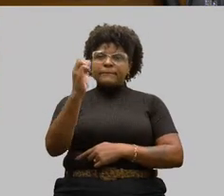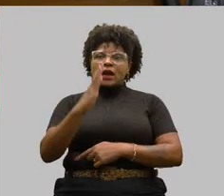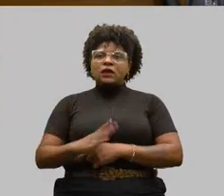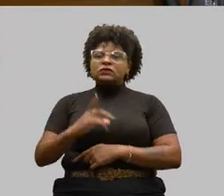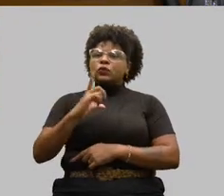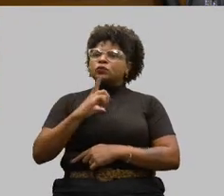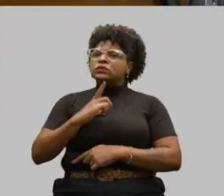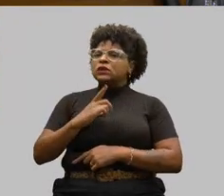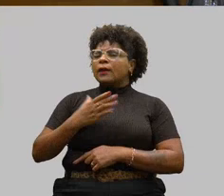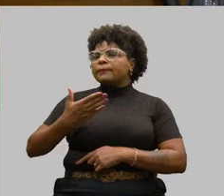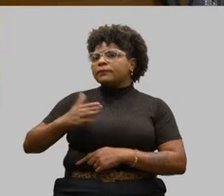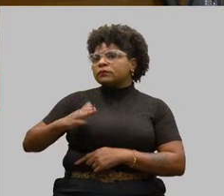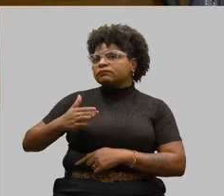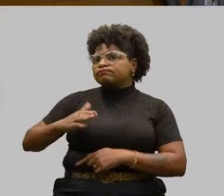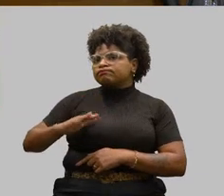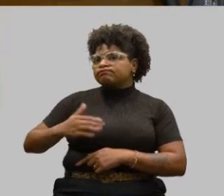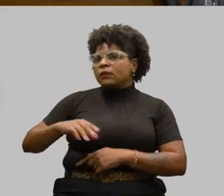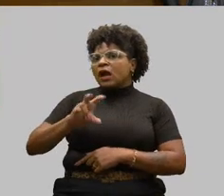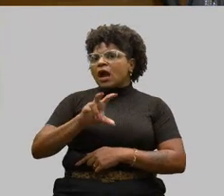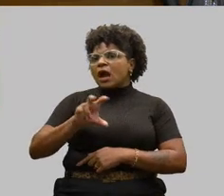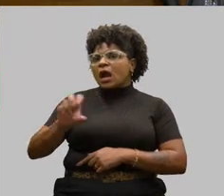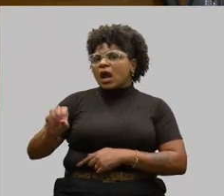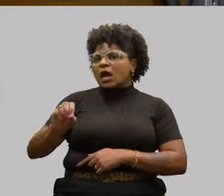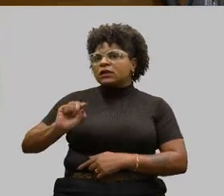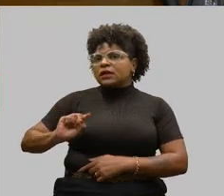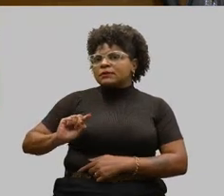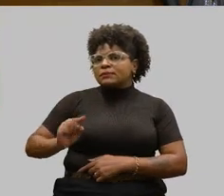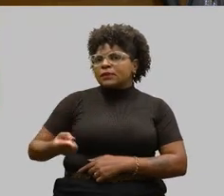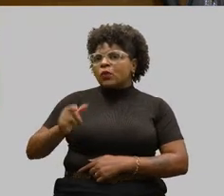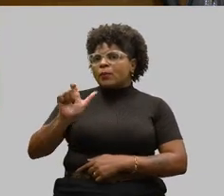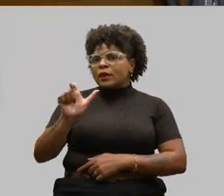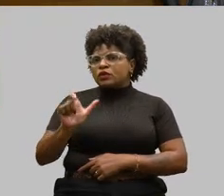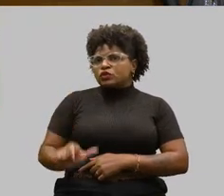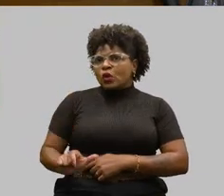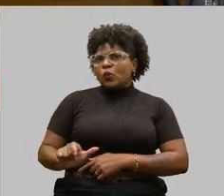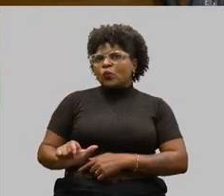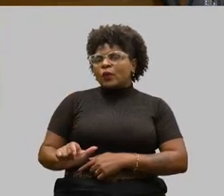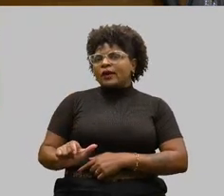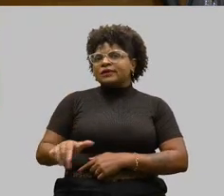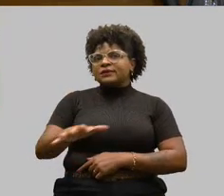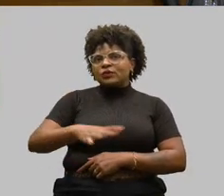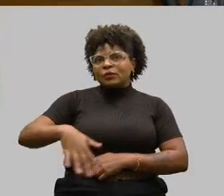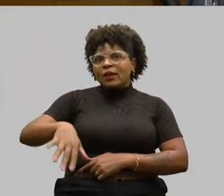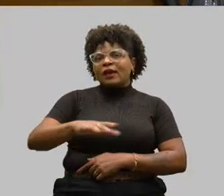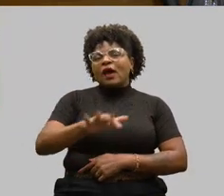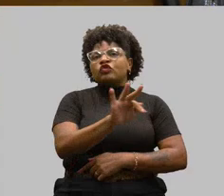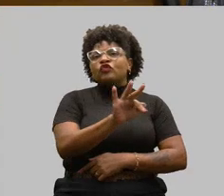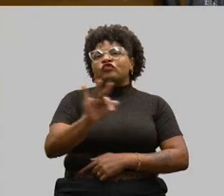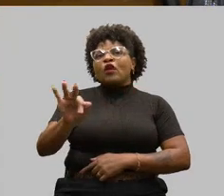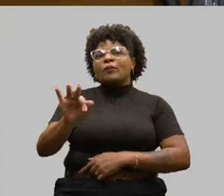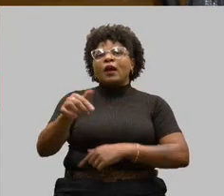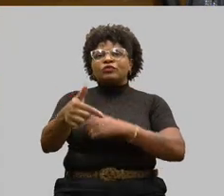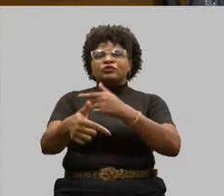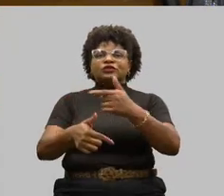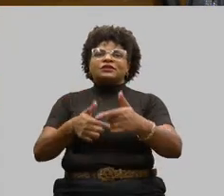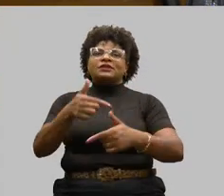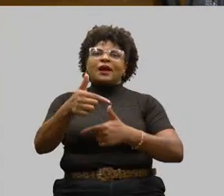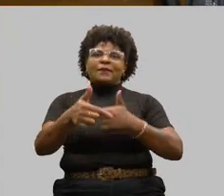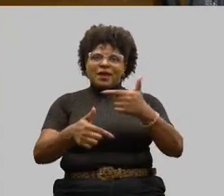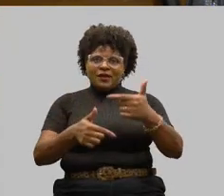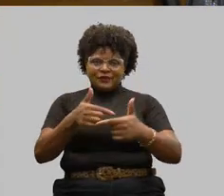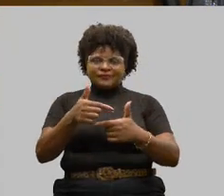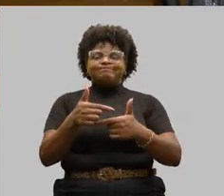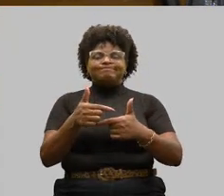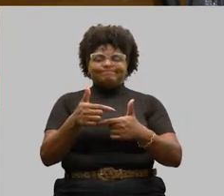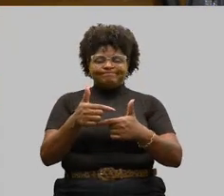cerca de 500 mil pessoas no mercado formal de trabalho são 500 mil pessoas no mercado formal de